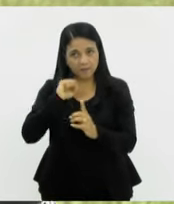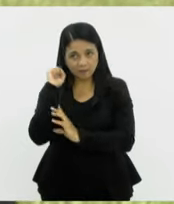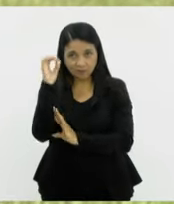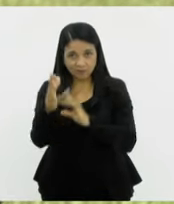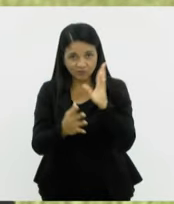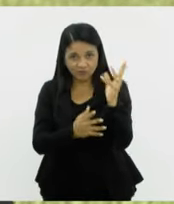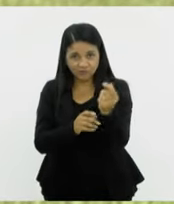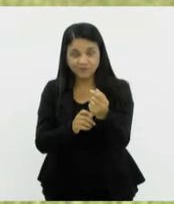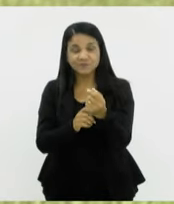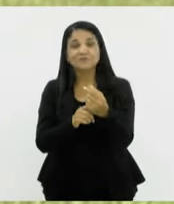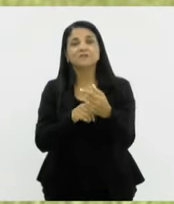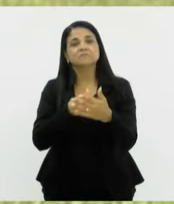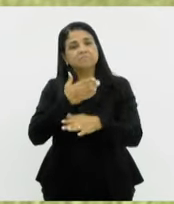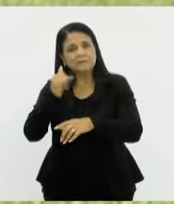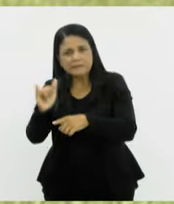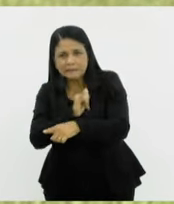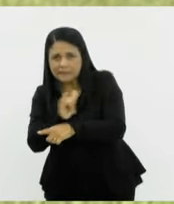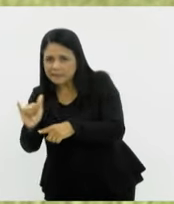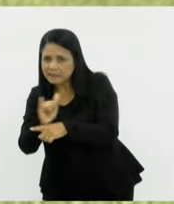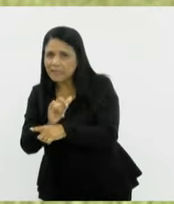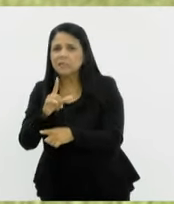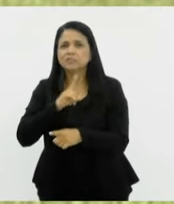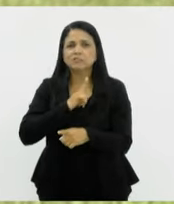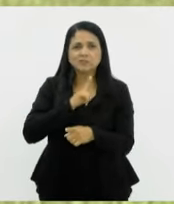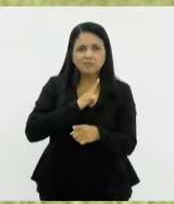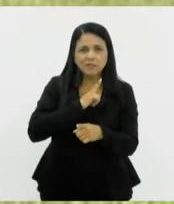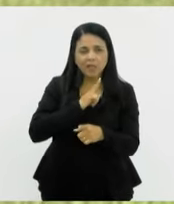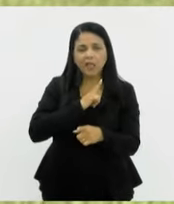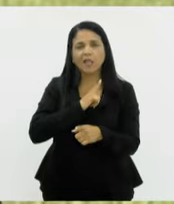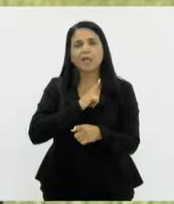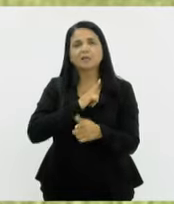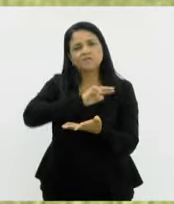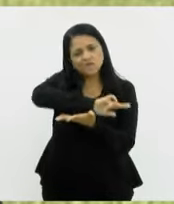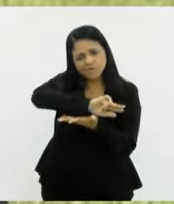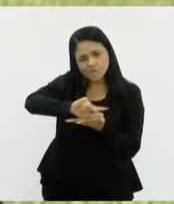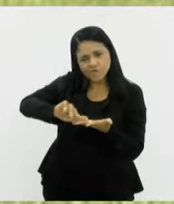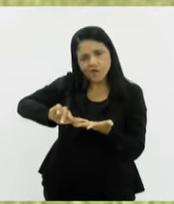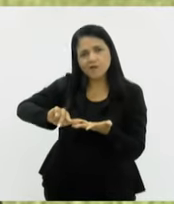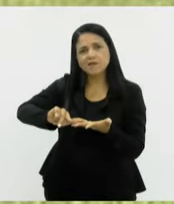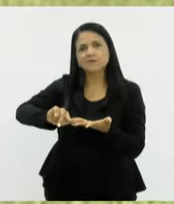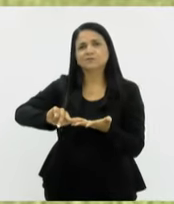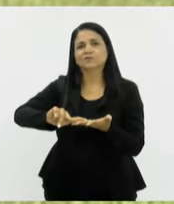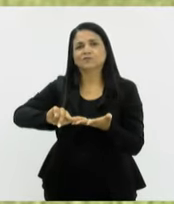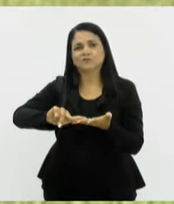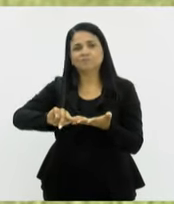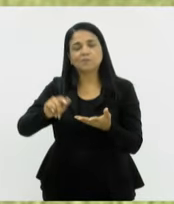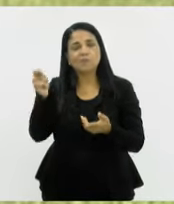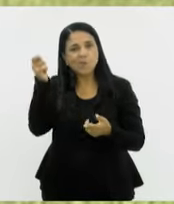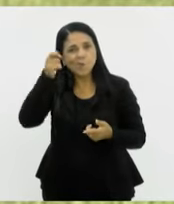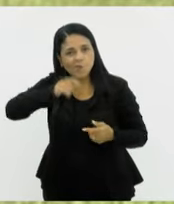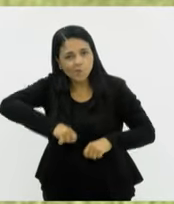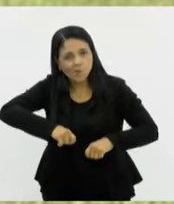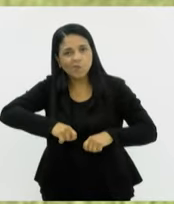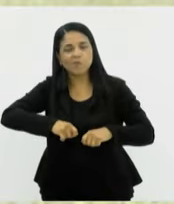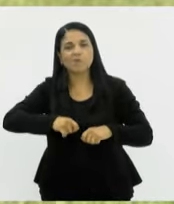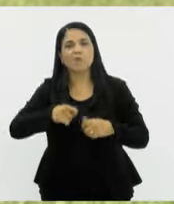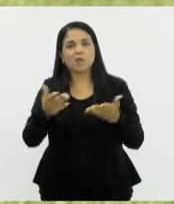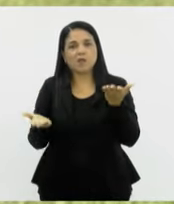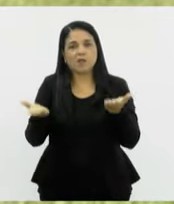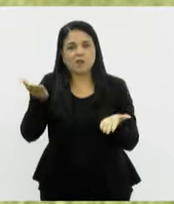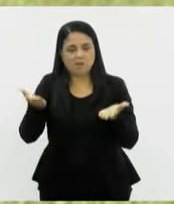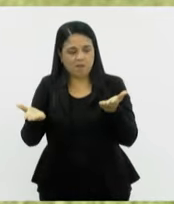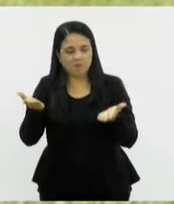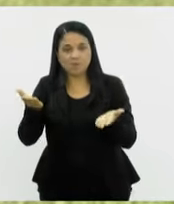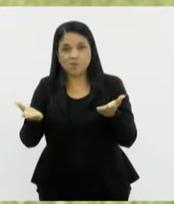utiliza vários métodos e de forma multidisciplinar para que a gente consiga esse equilíbrio. Quando a